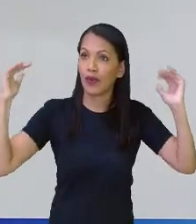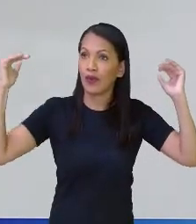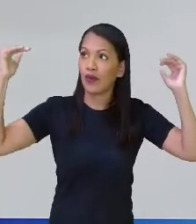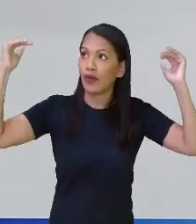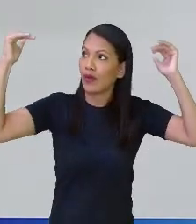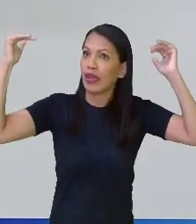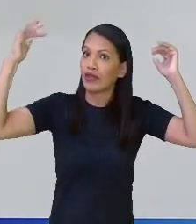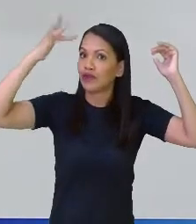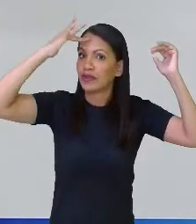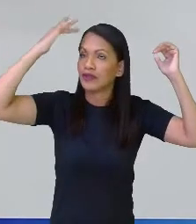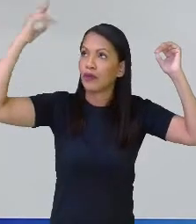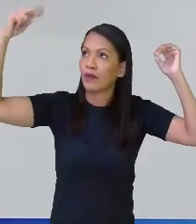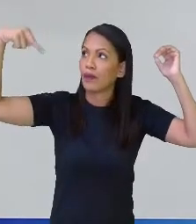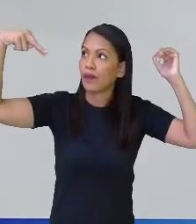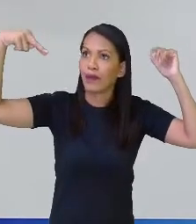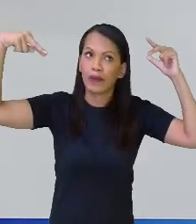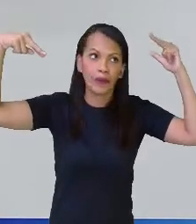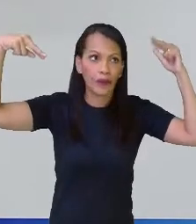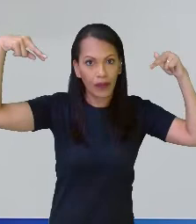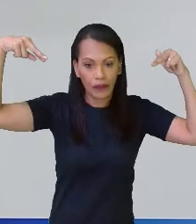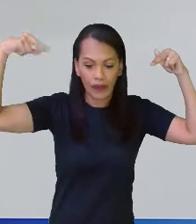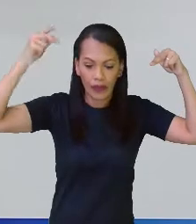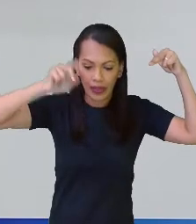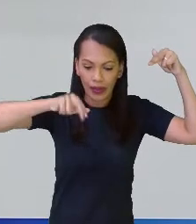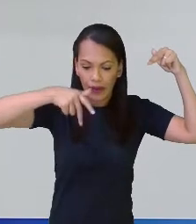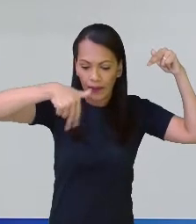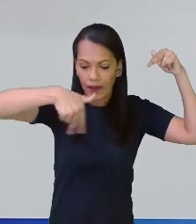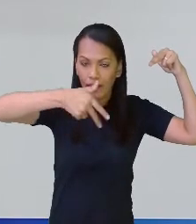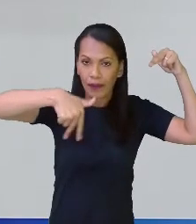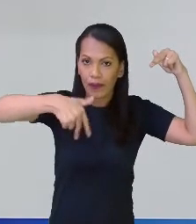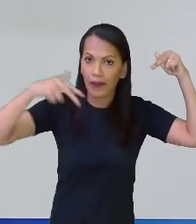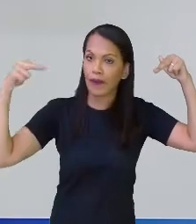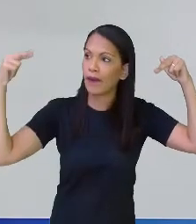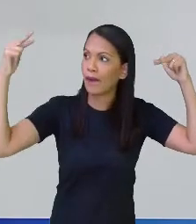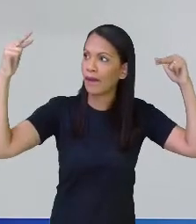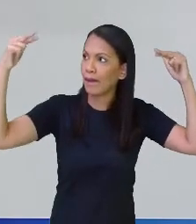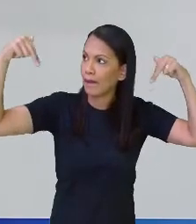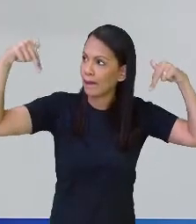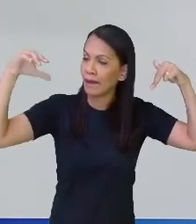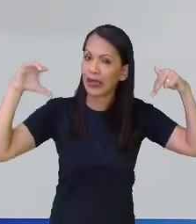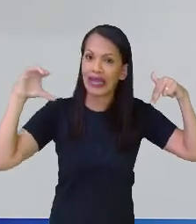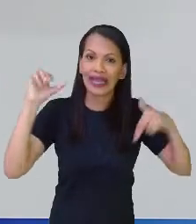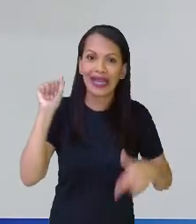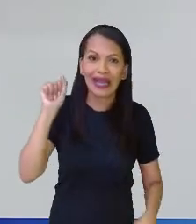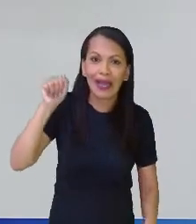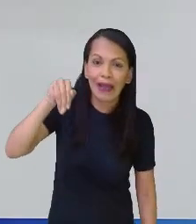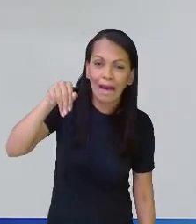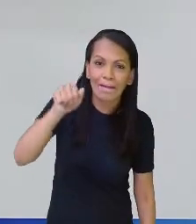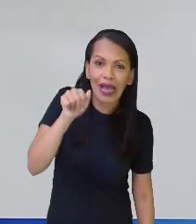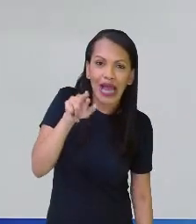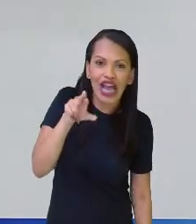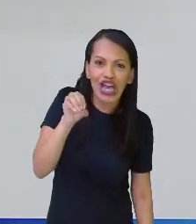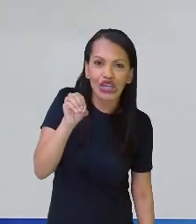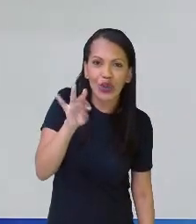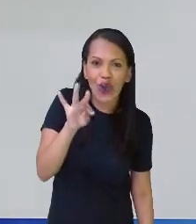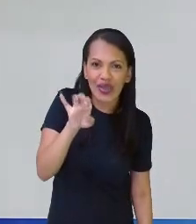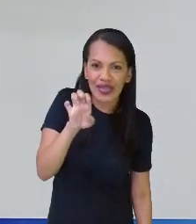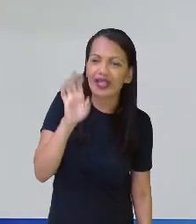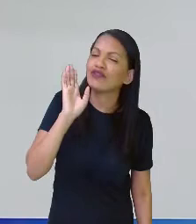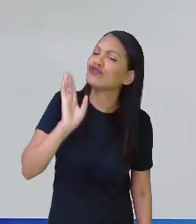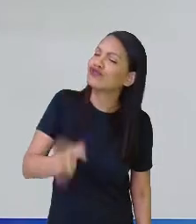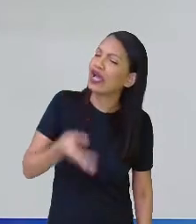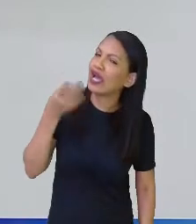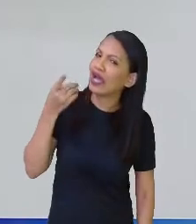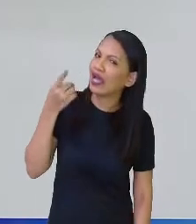dá para as pessoas assistirem a peça. São chamadas de camarotes, tá bom? Não fica mais curiosa não, tá? Já tirei a